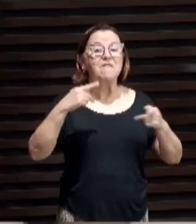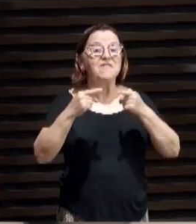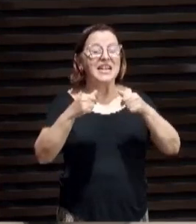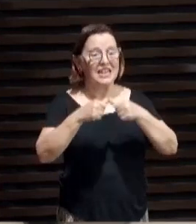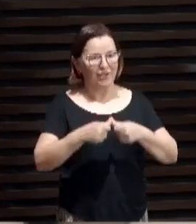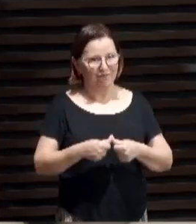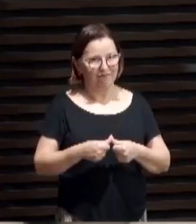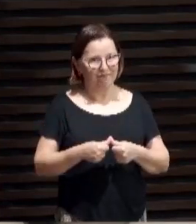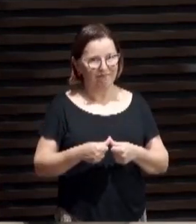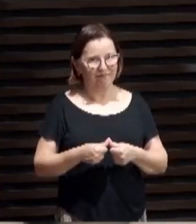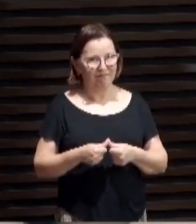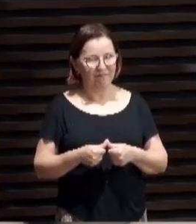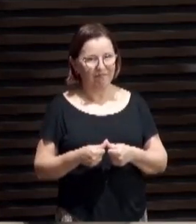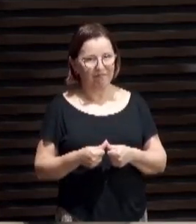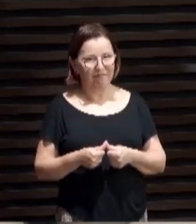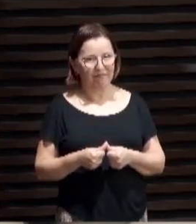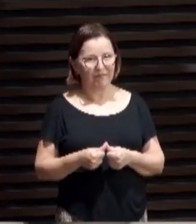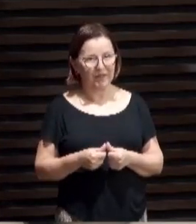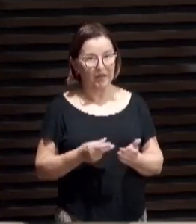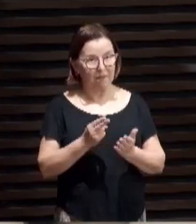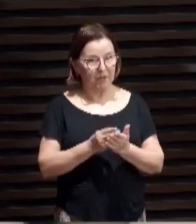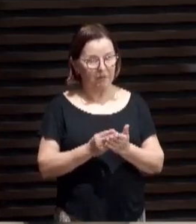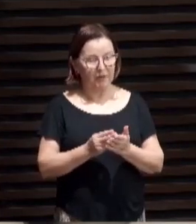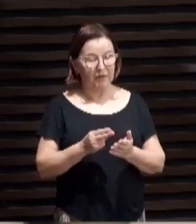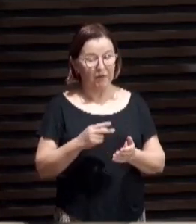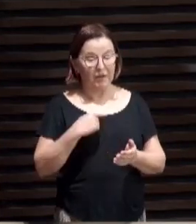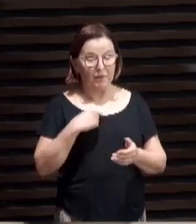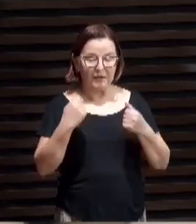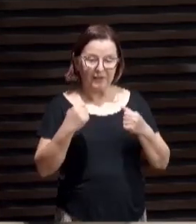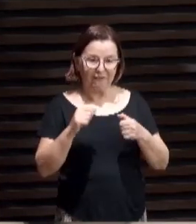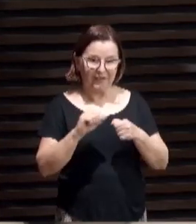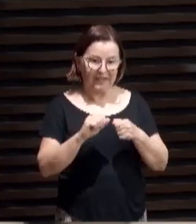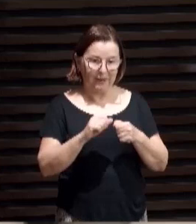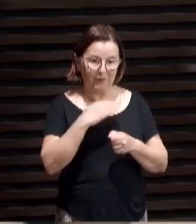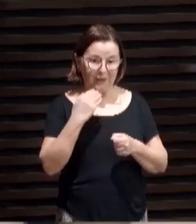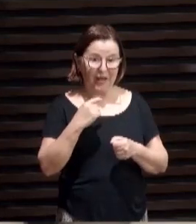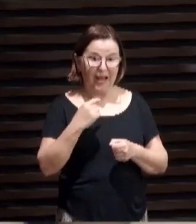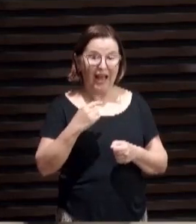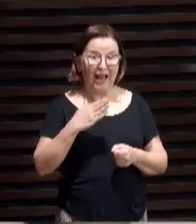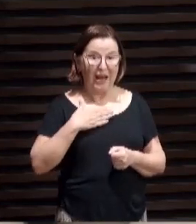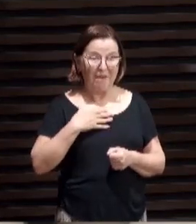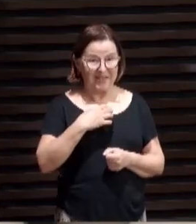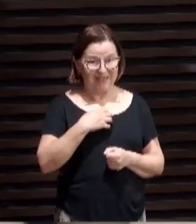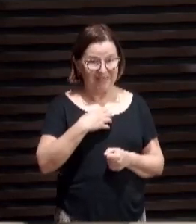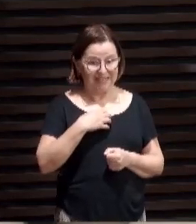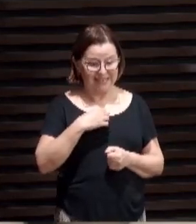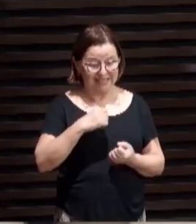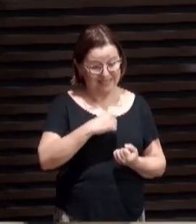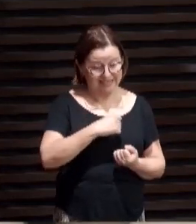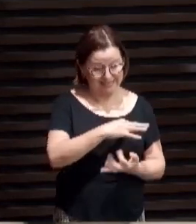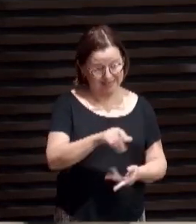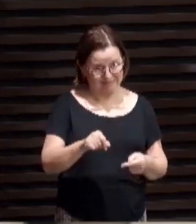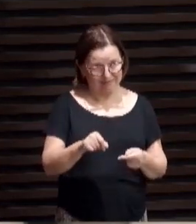Ainda que eu tenha que fazer morrer a minha natureza terrena. E aqui mostra claramente que são duas coisas